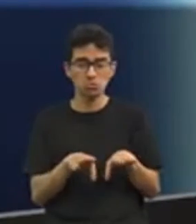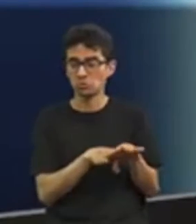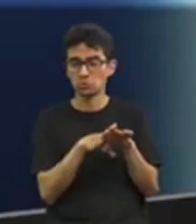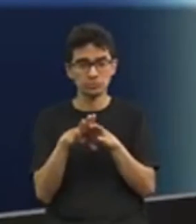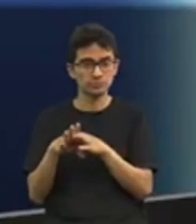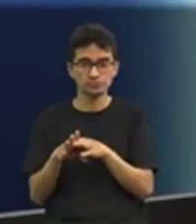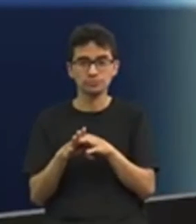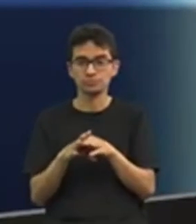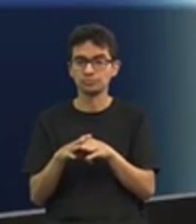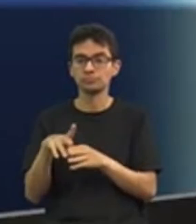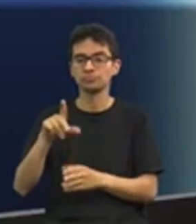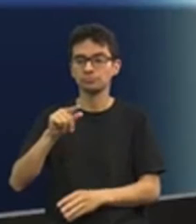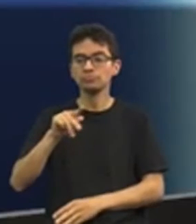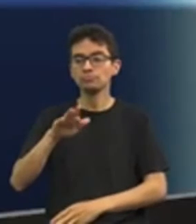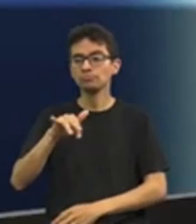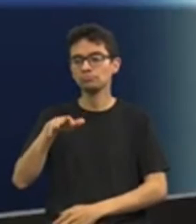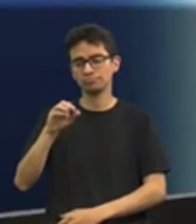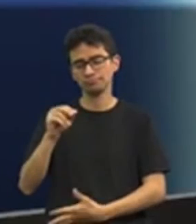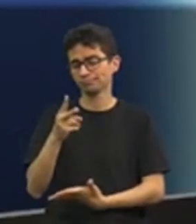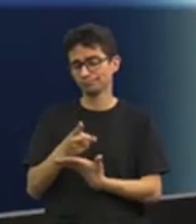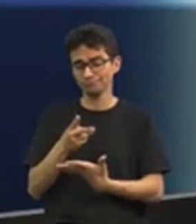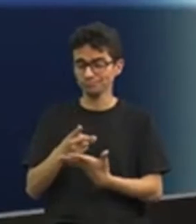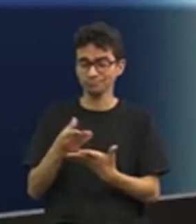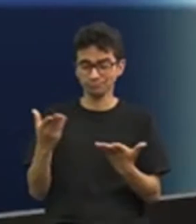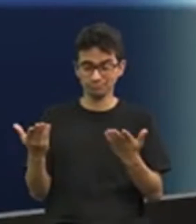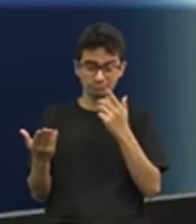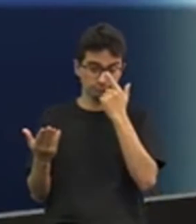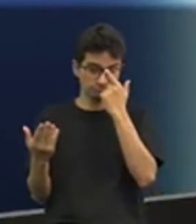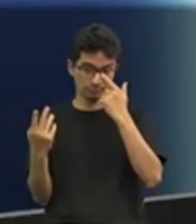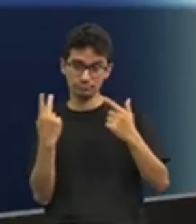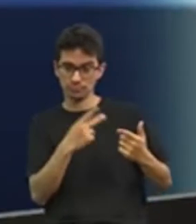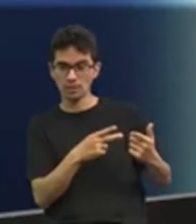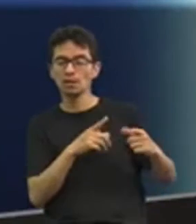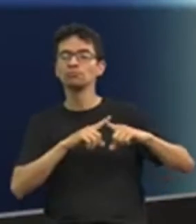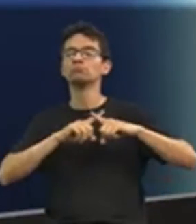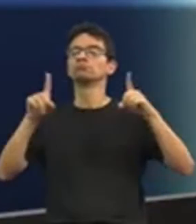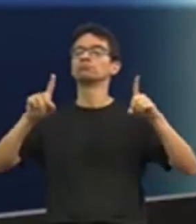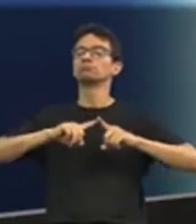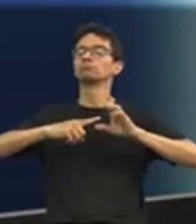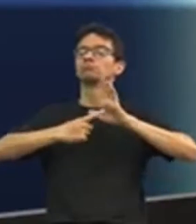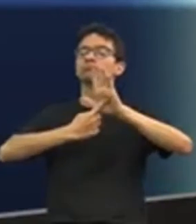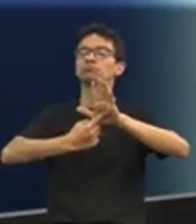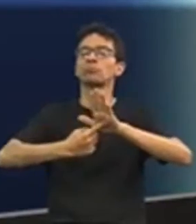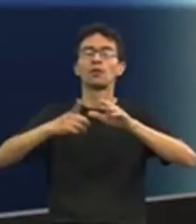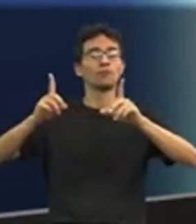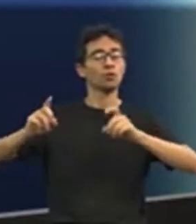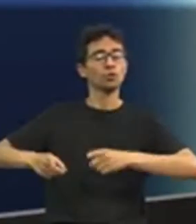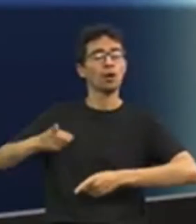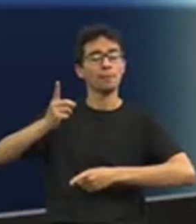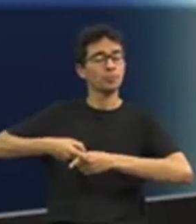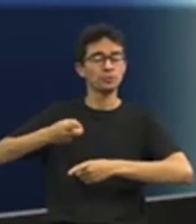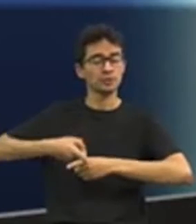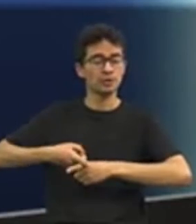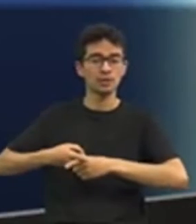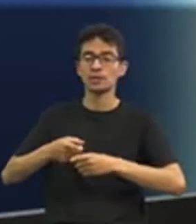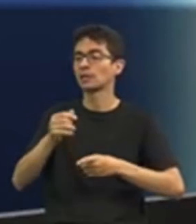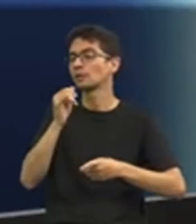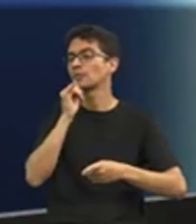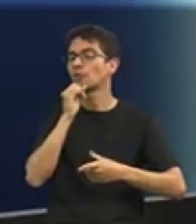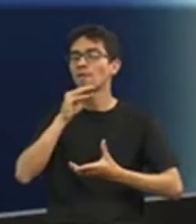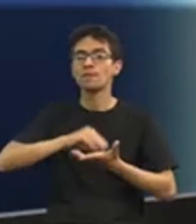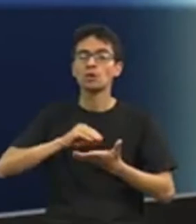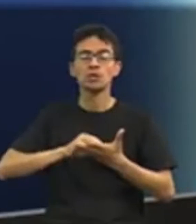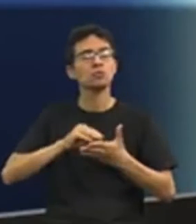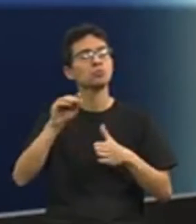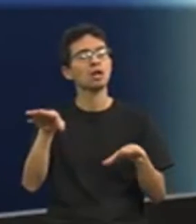ao princípio Seria o mesmo então o que a Marta está protestando aqui nessa imagem é justamente a